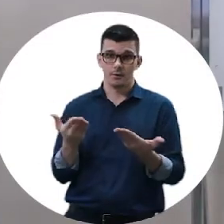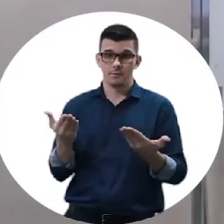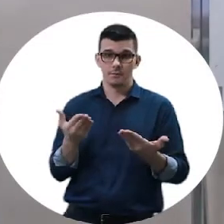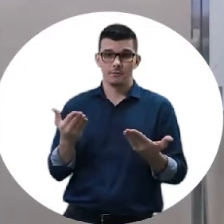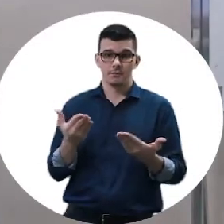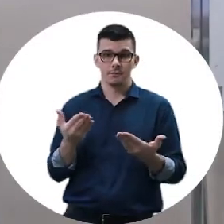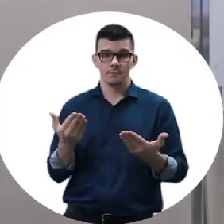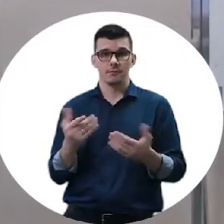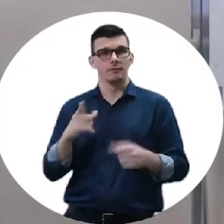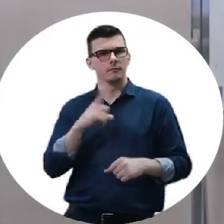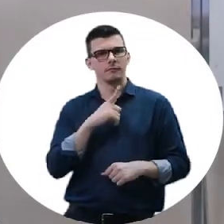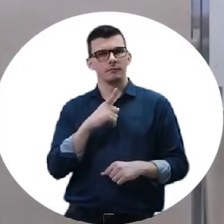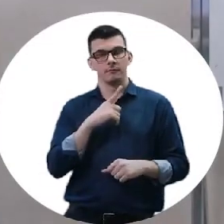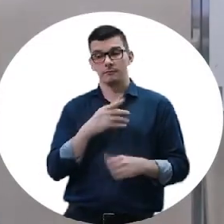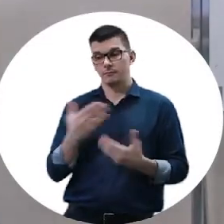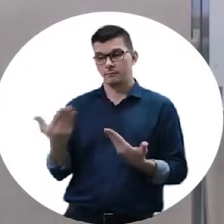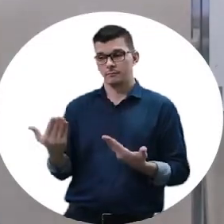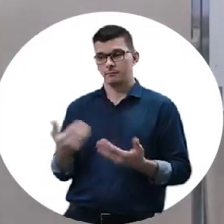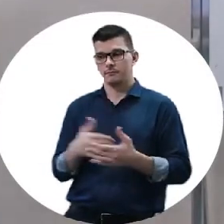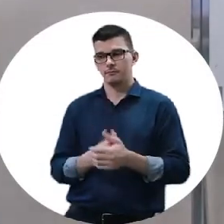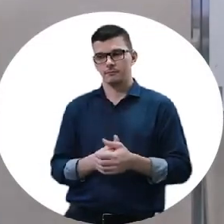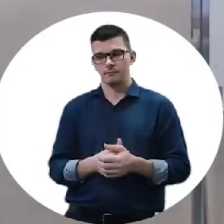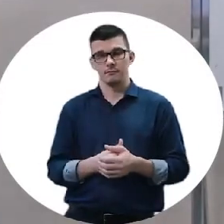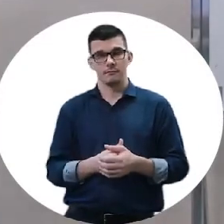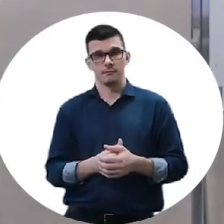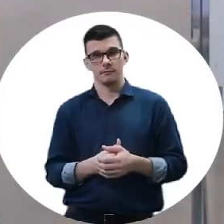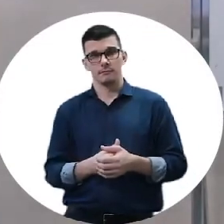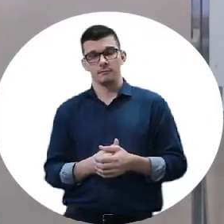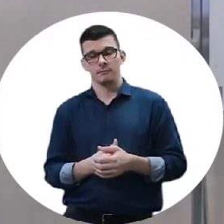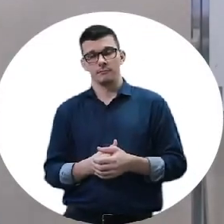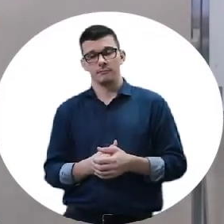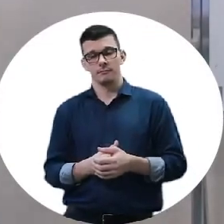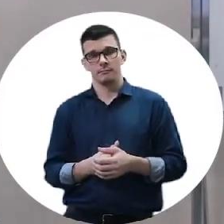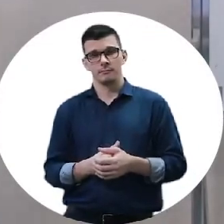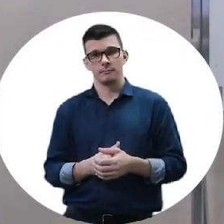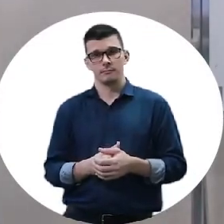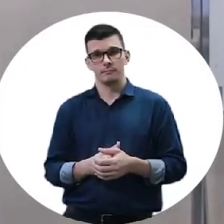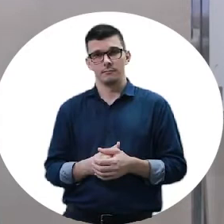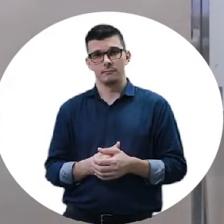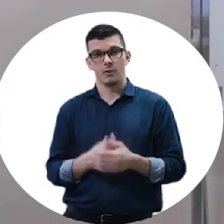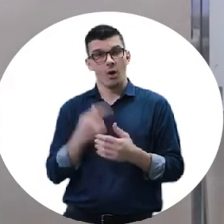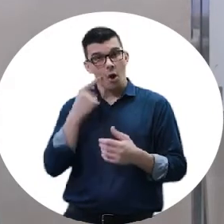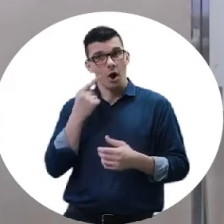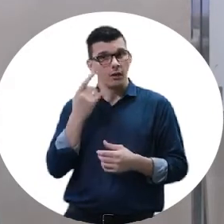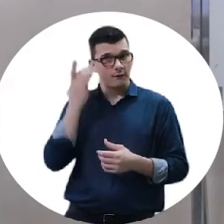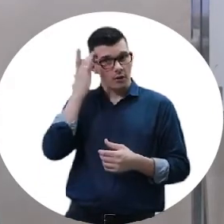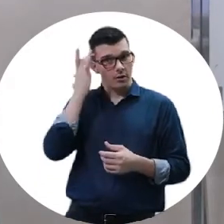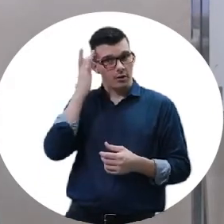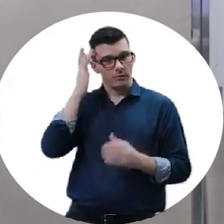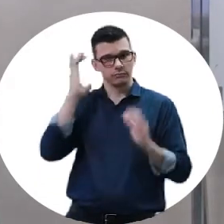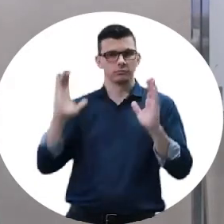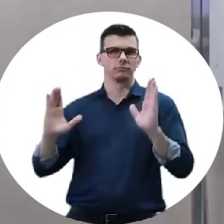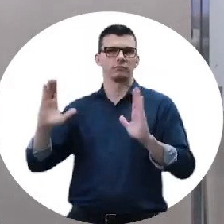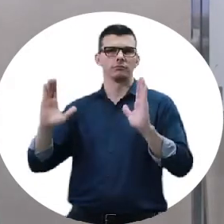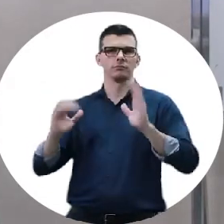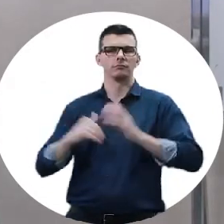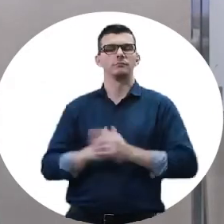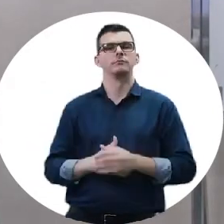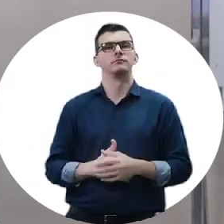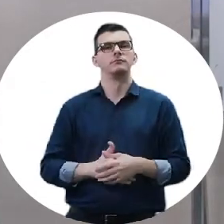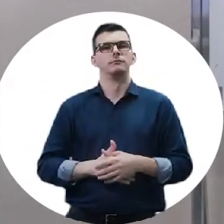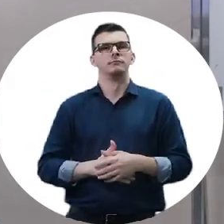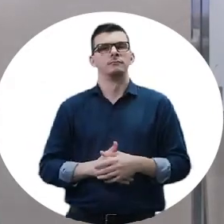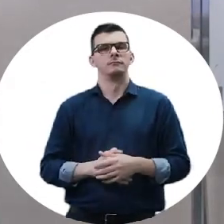O bloco B, eu vou ter bloco B. Peso de B menos tração que A faz em B é igual a massa de